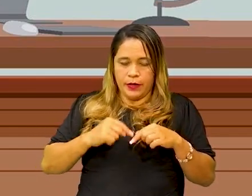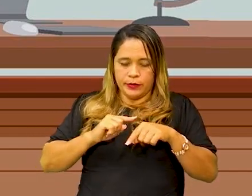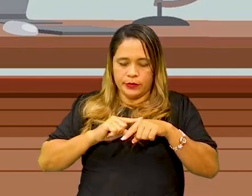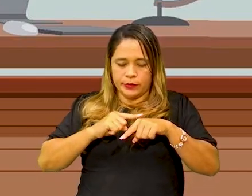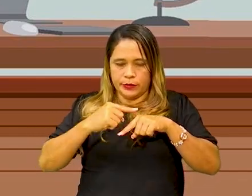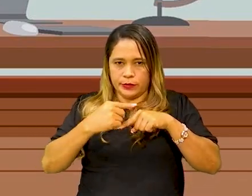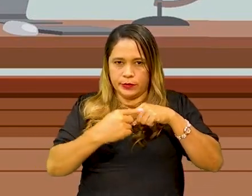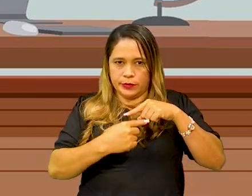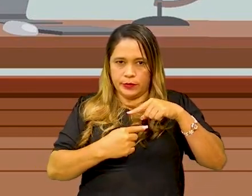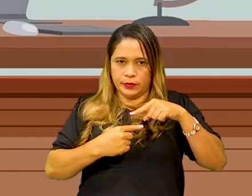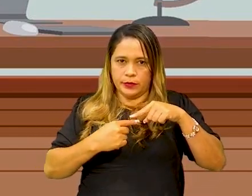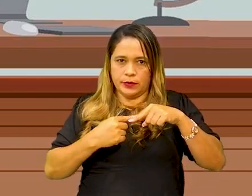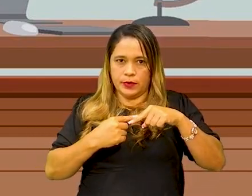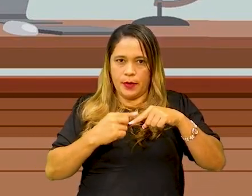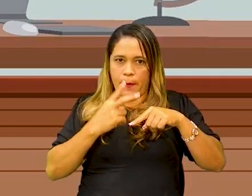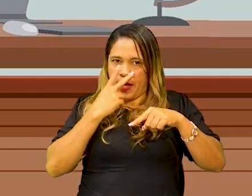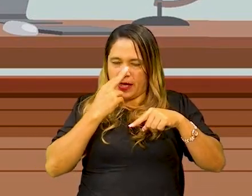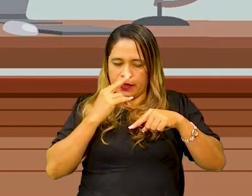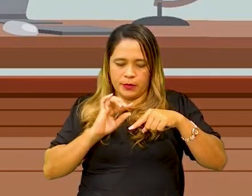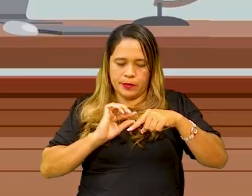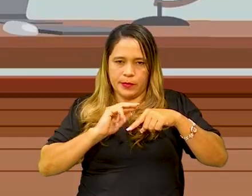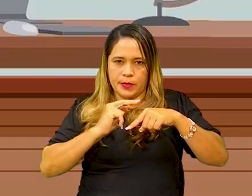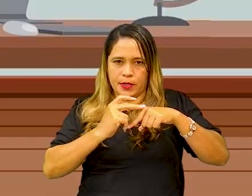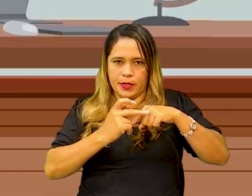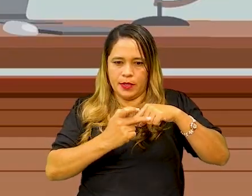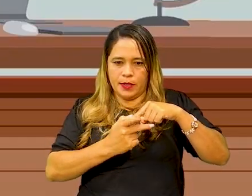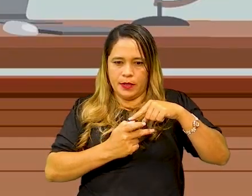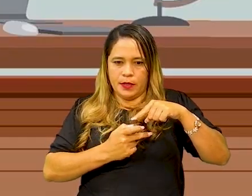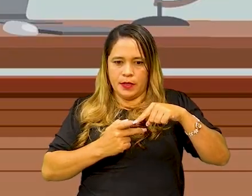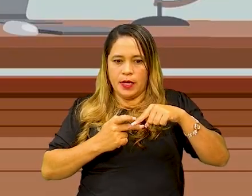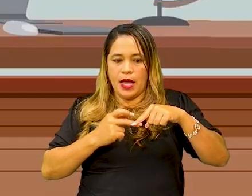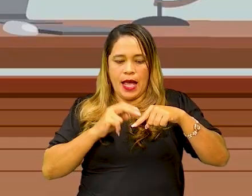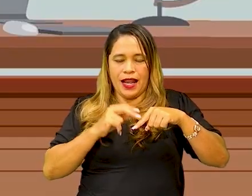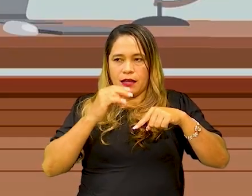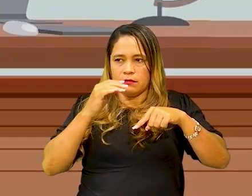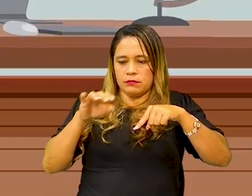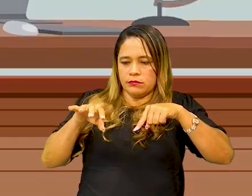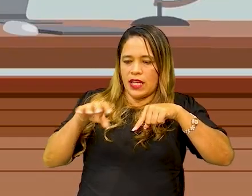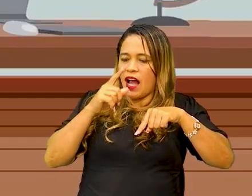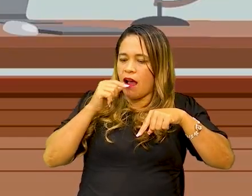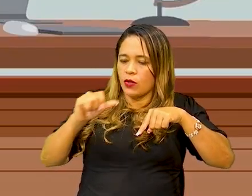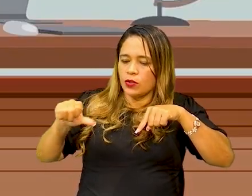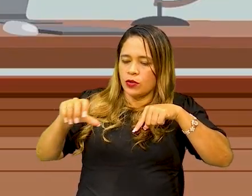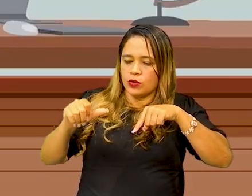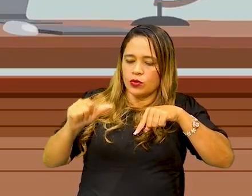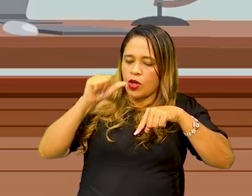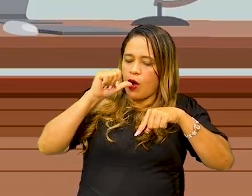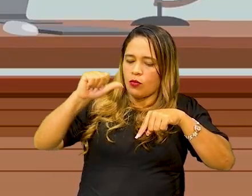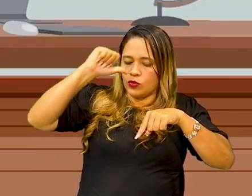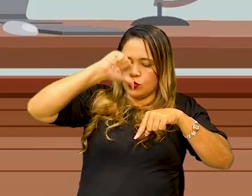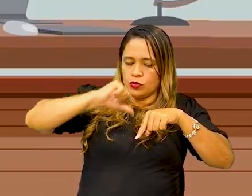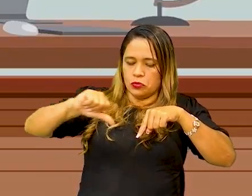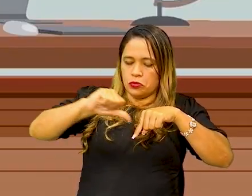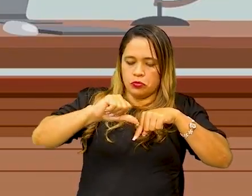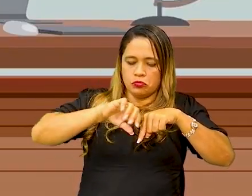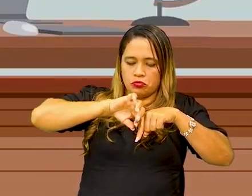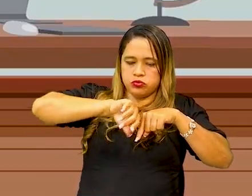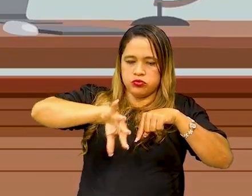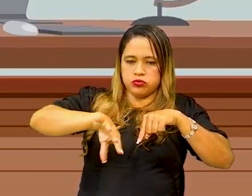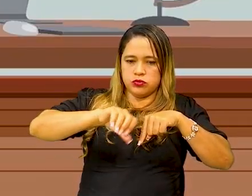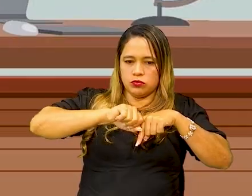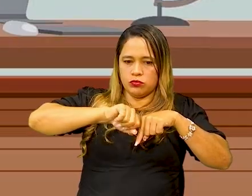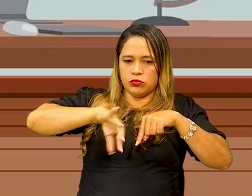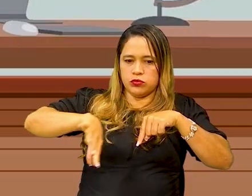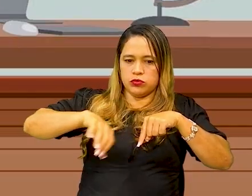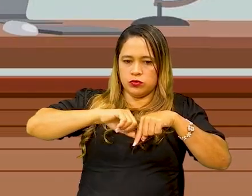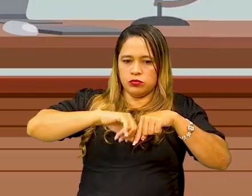do intestino. E essa película impede a gente de reabsorver a água. Ou seja, toda a água que a pessoa beber, ela vai mandar embora através